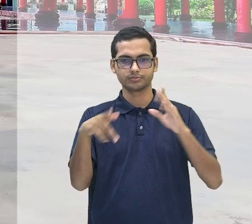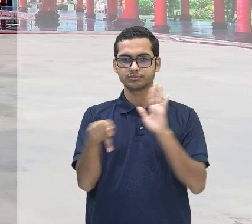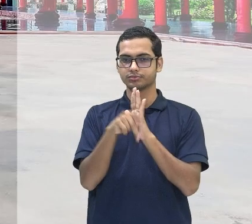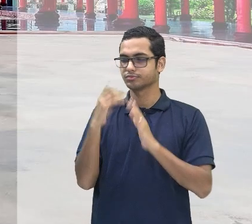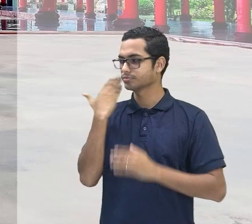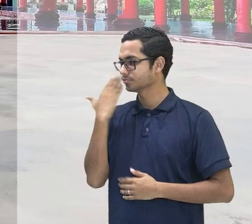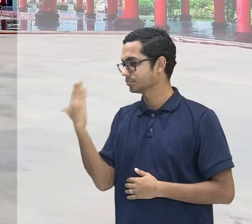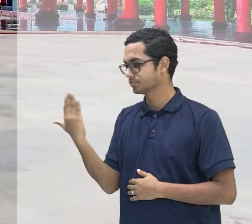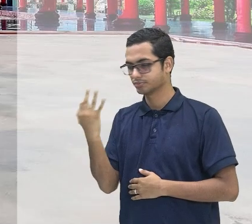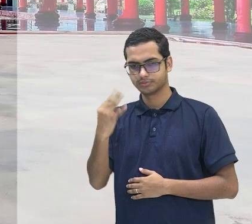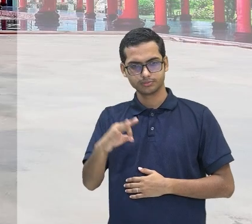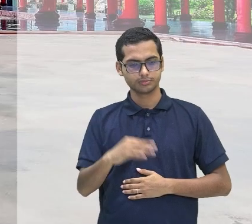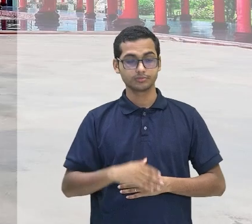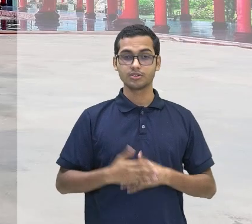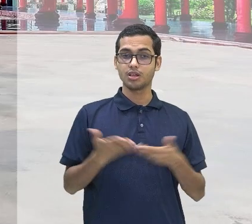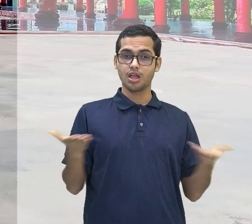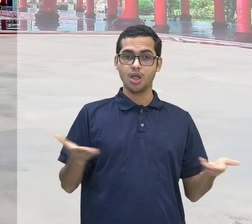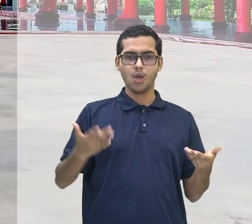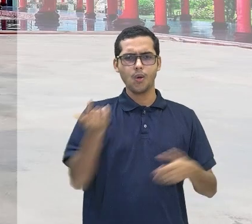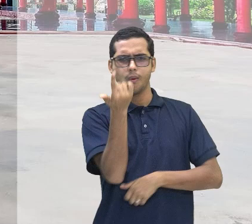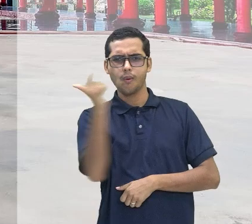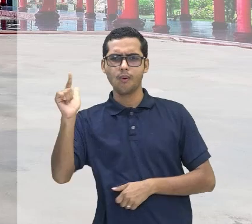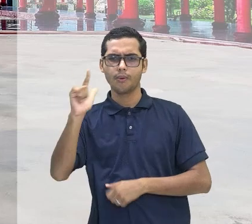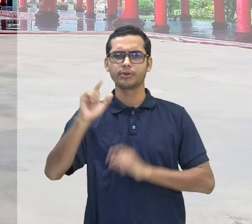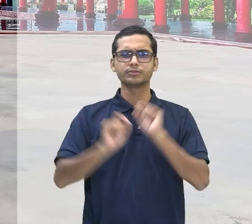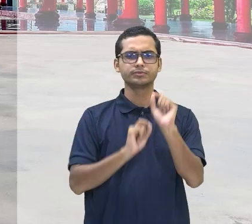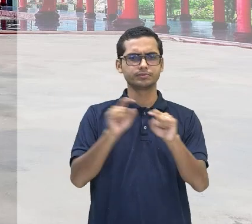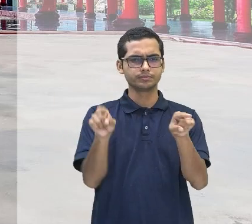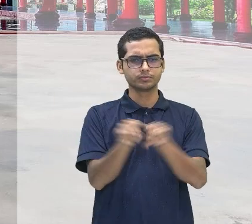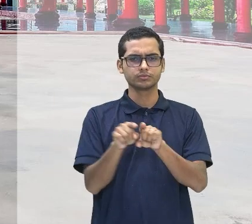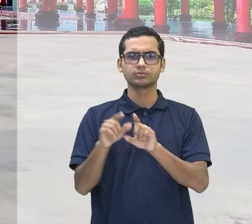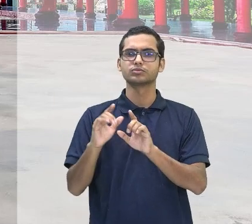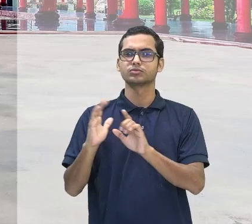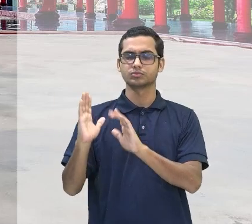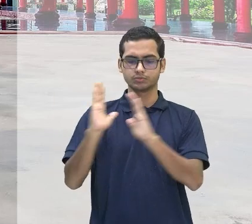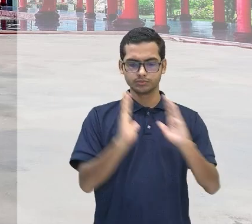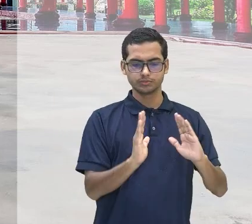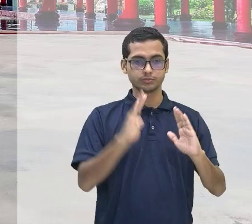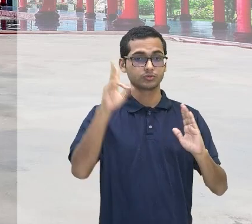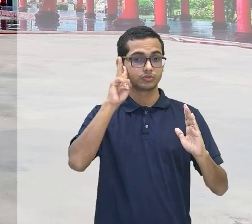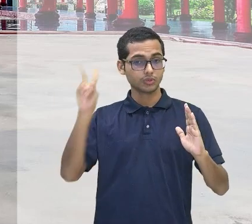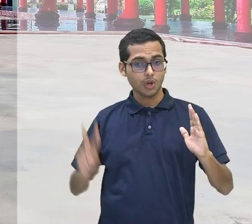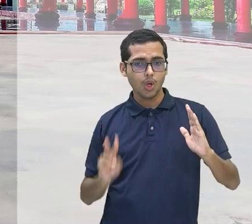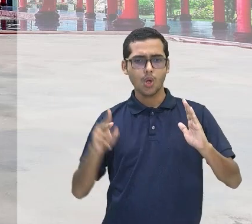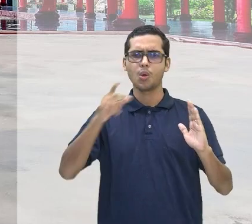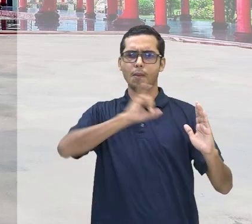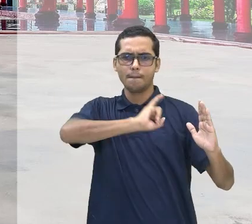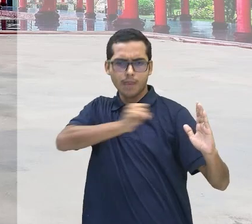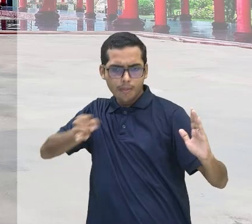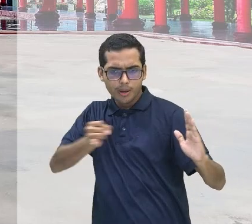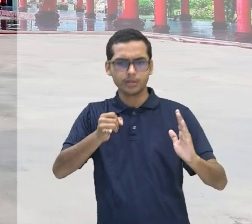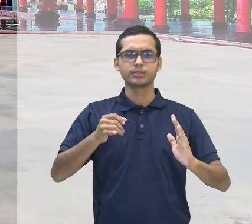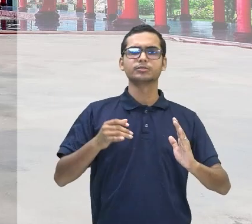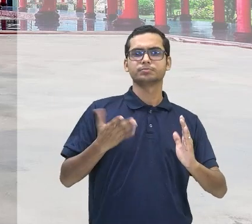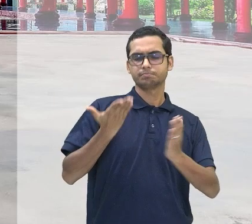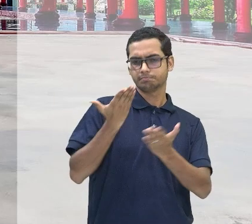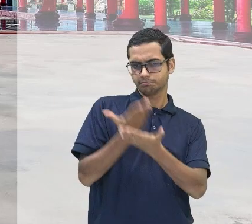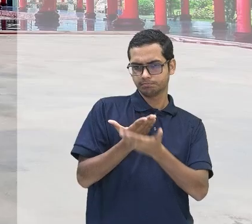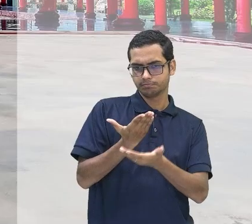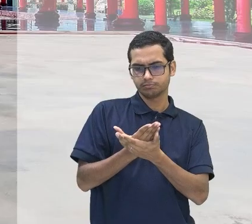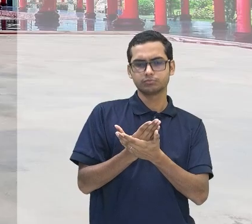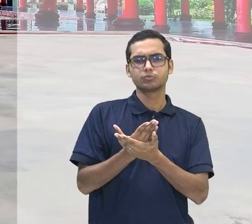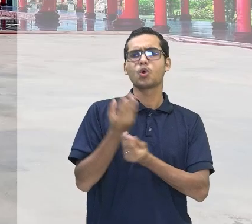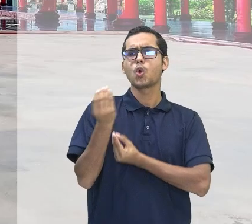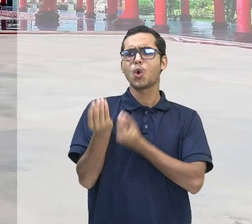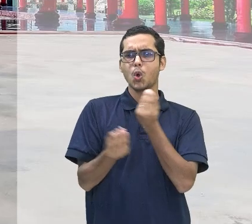gente vai ver uma outra parte, né, da história desse jiu-jitsu, de